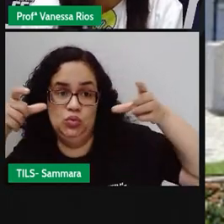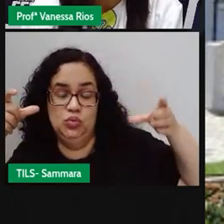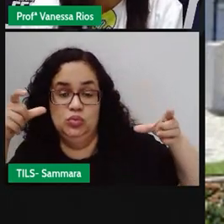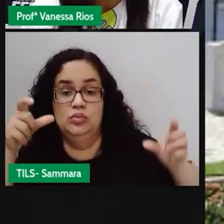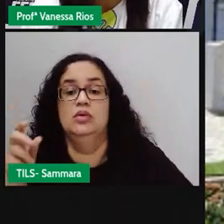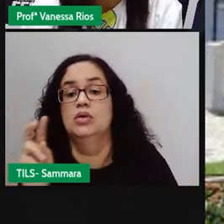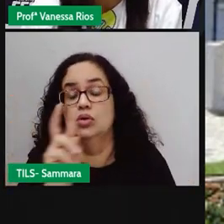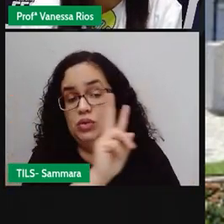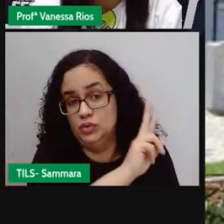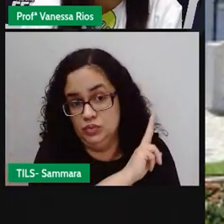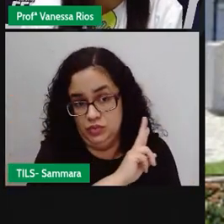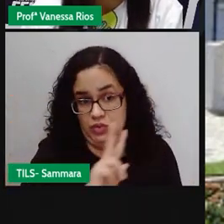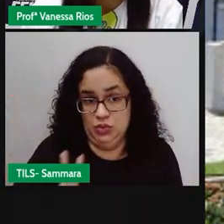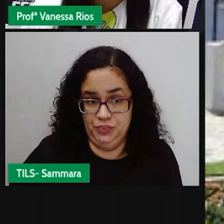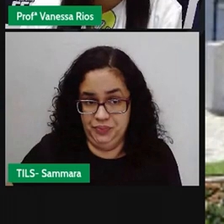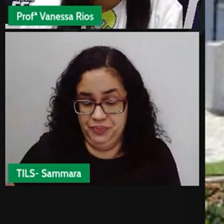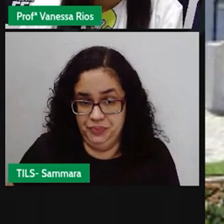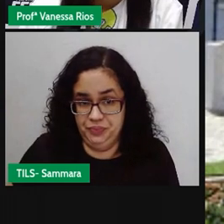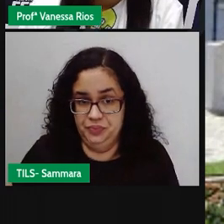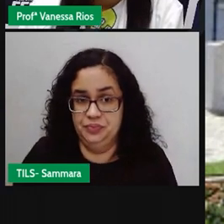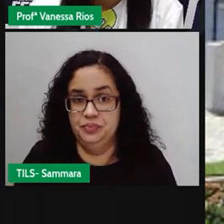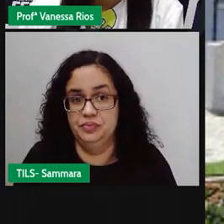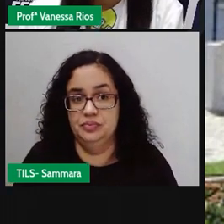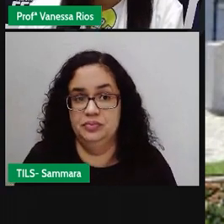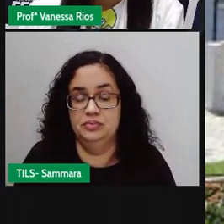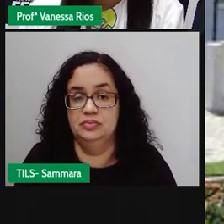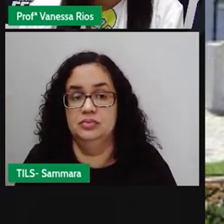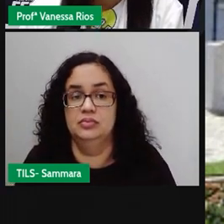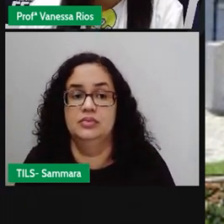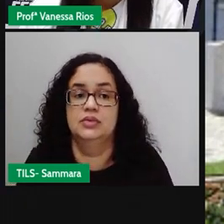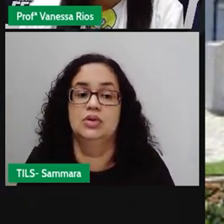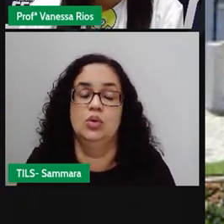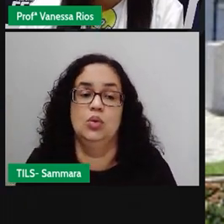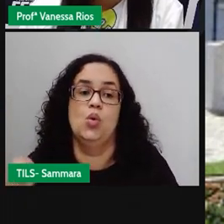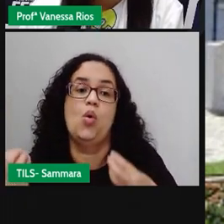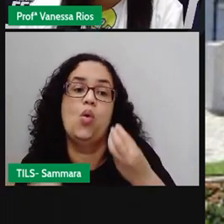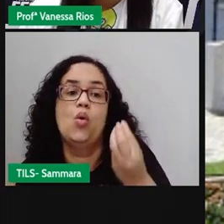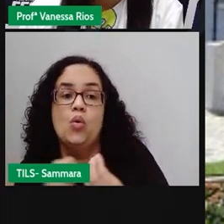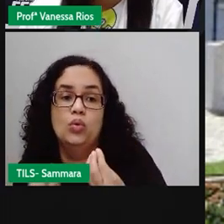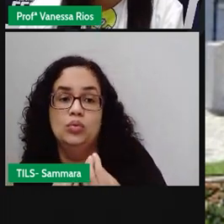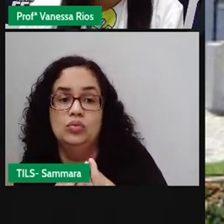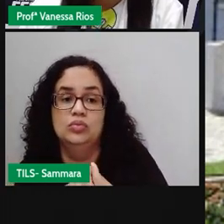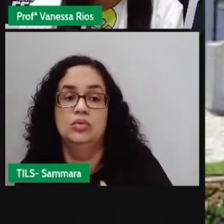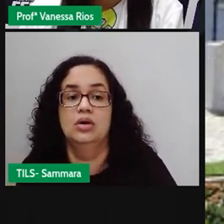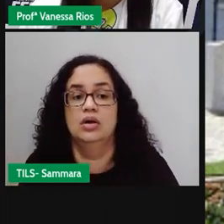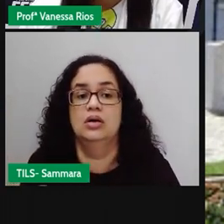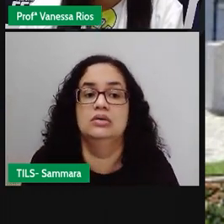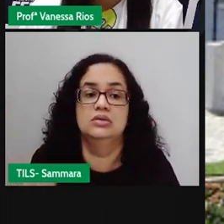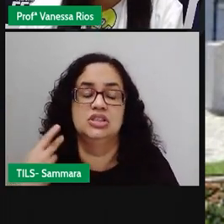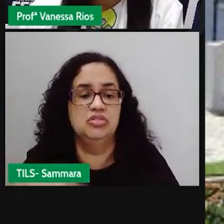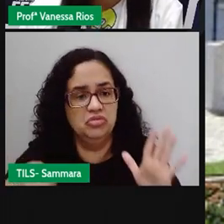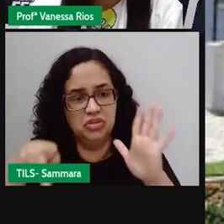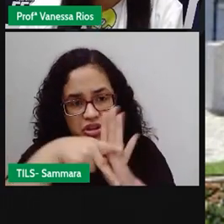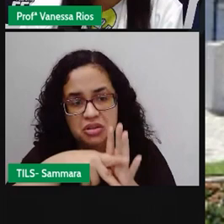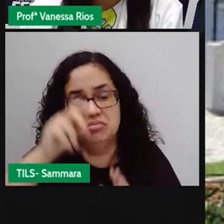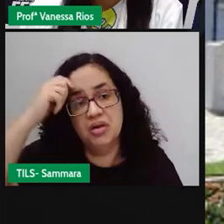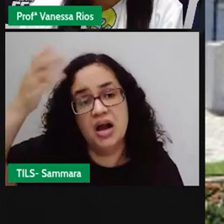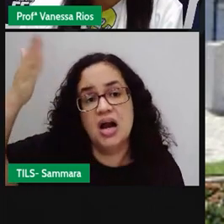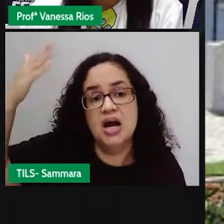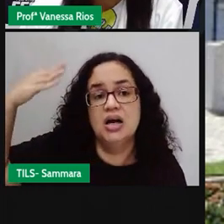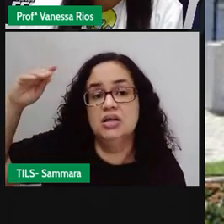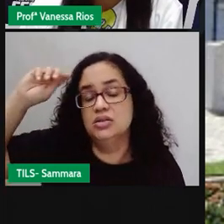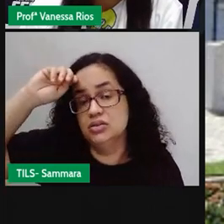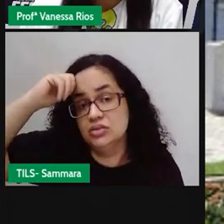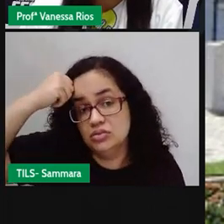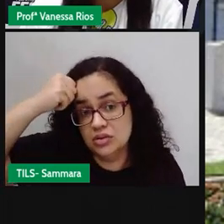Câmara Municipal de Vereadores, que funcionou como a cadeia de Feira, né? A delegacia há anos e